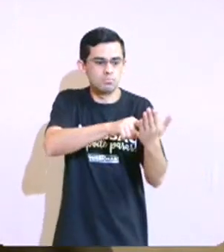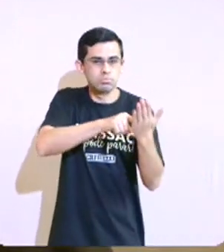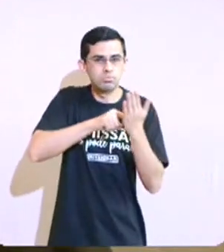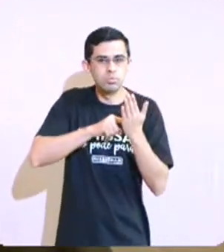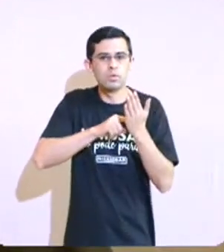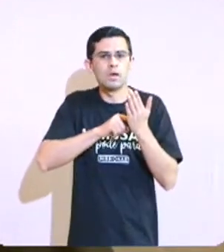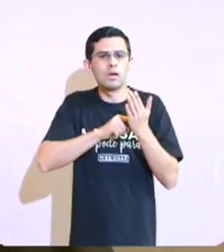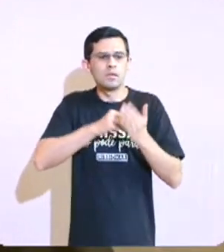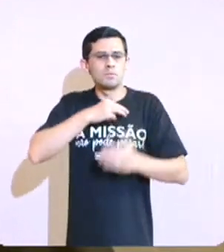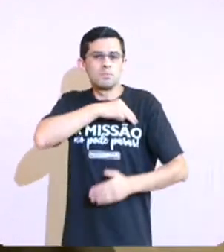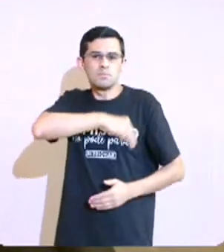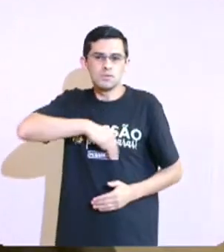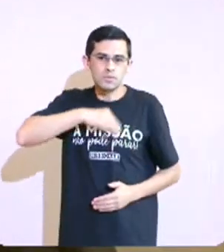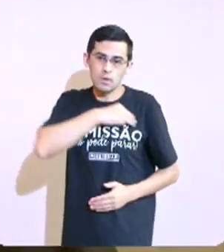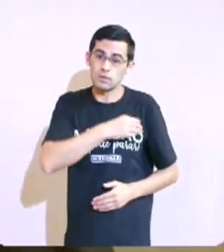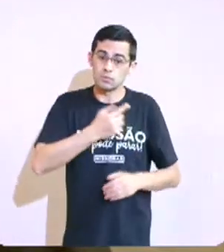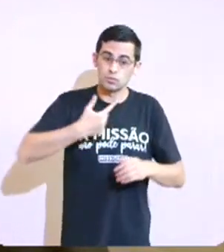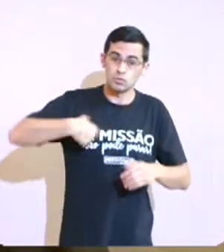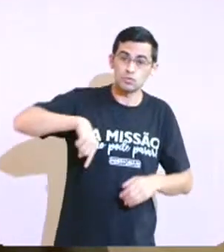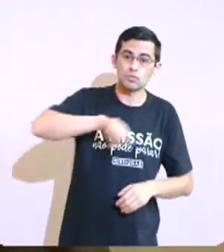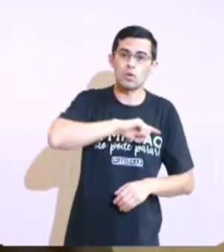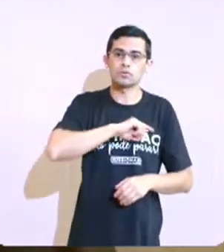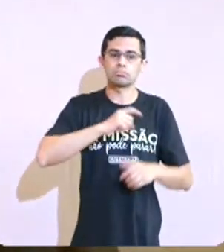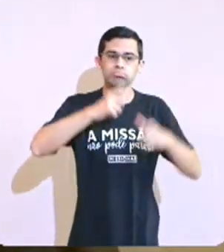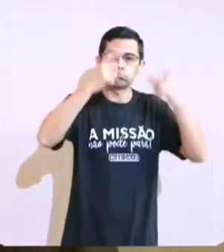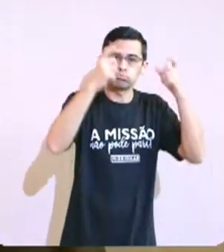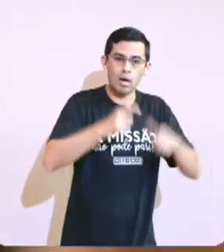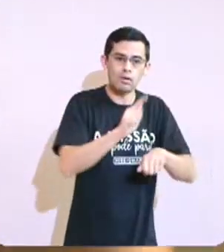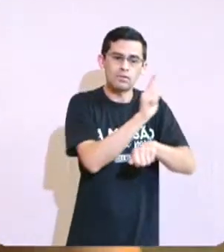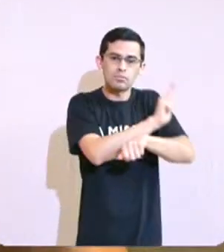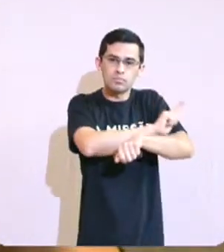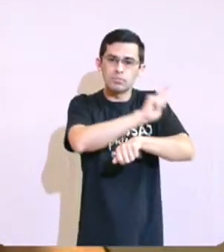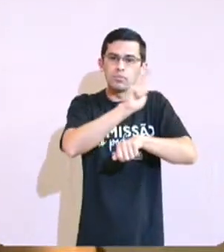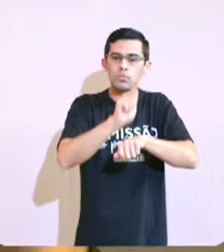nossa Galileia. A última parte da nossa